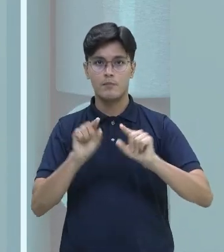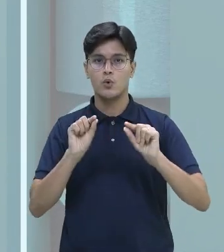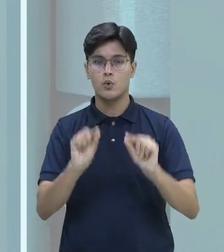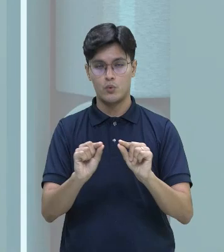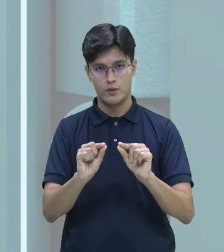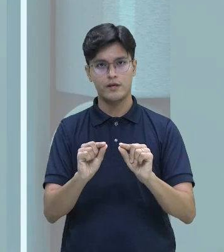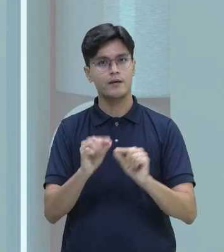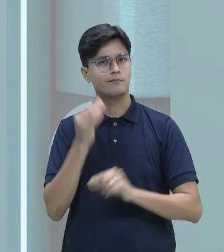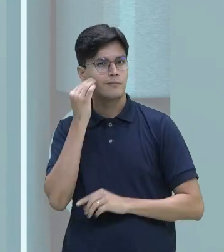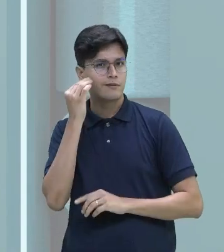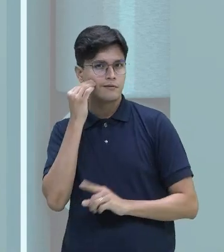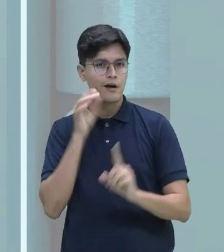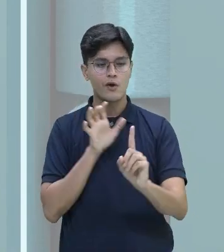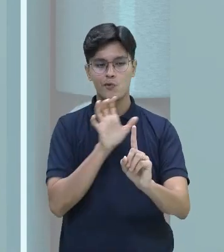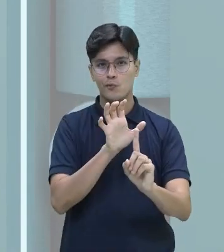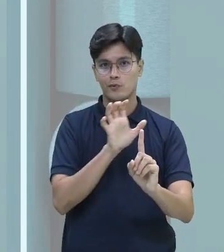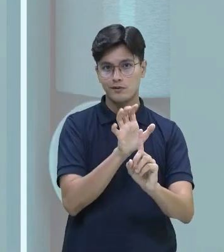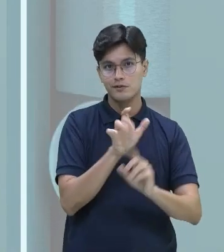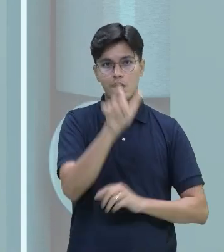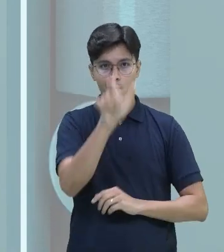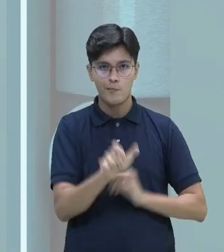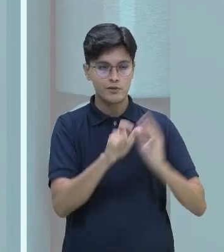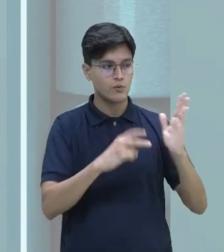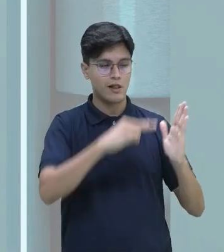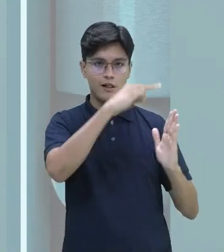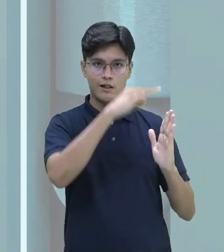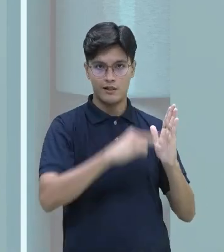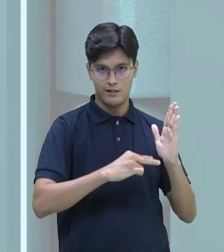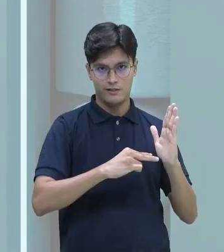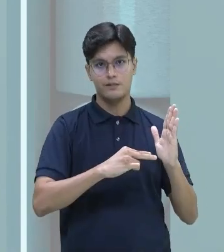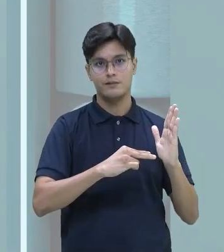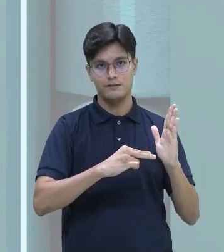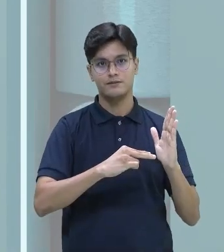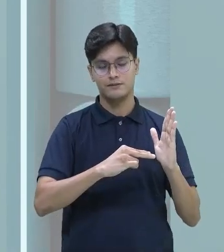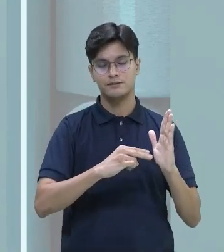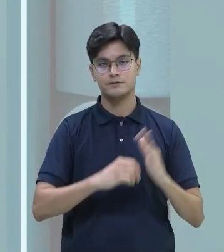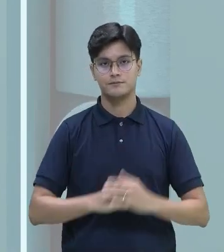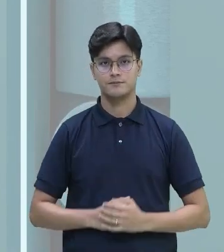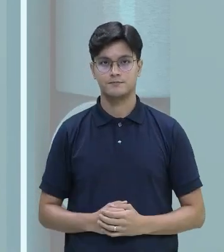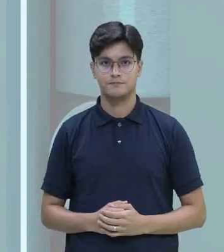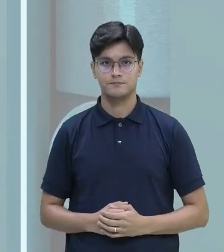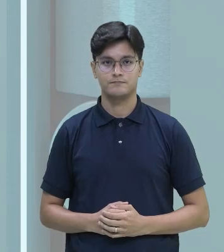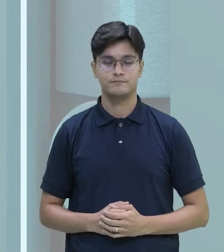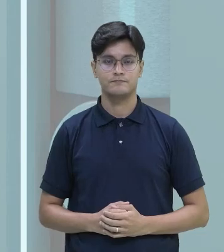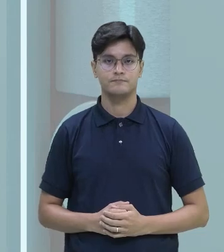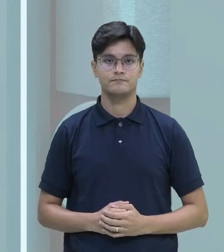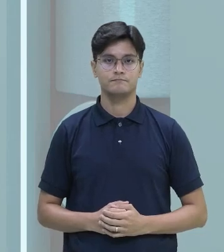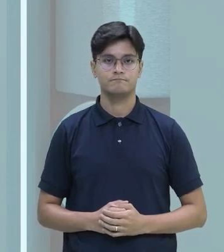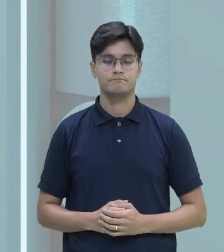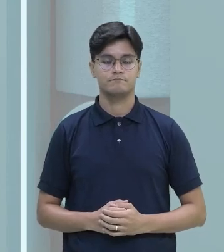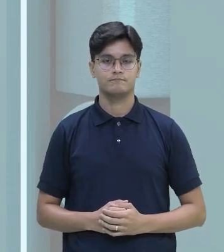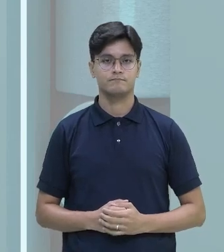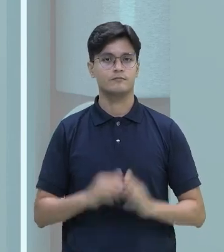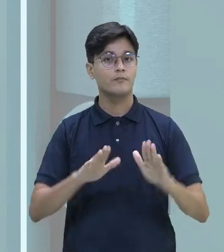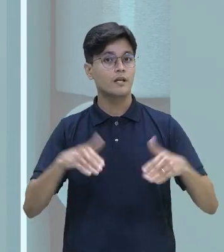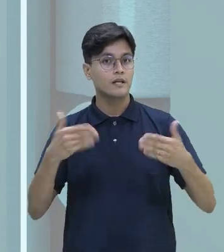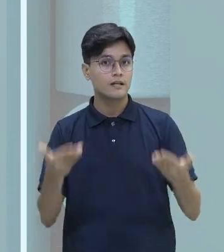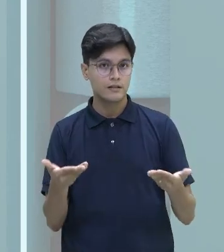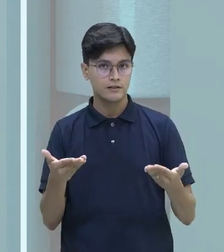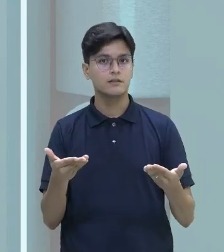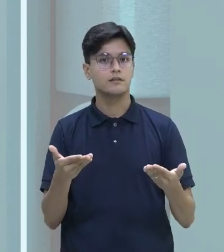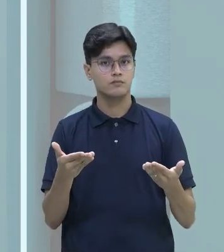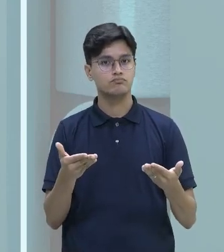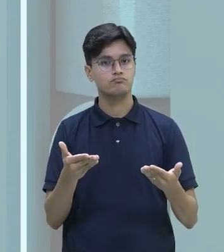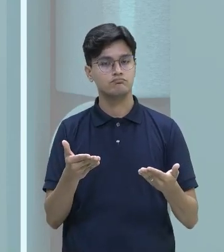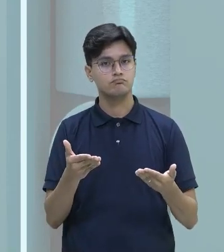convencer, quem sabe, o leitor ou ouvinte deste texto, ok? Então, justamente já